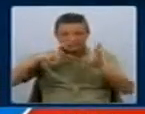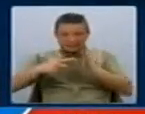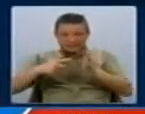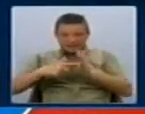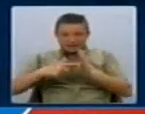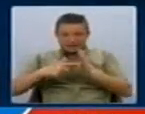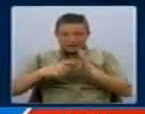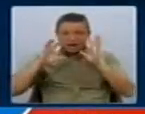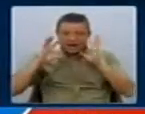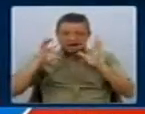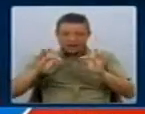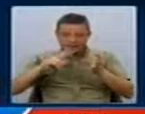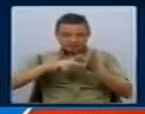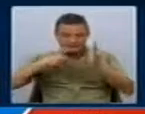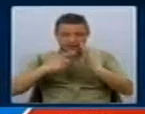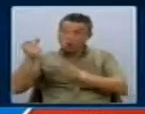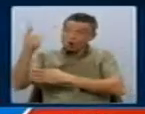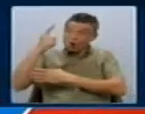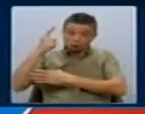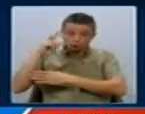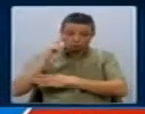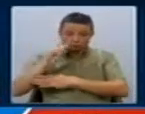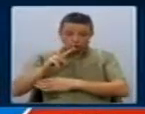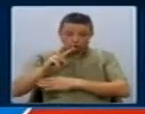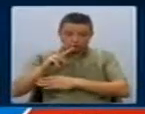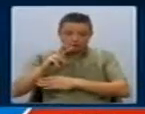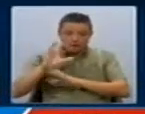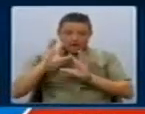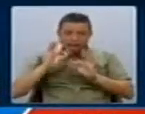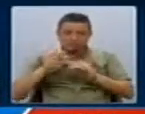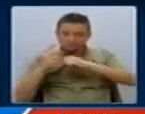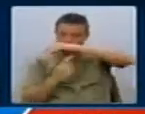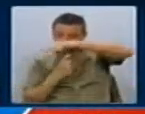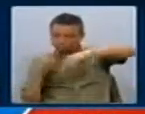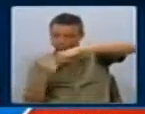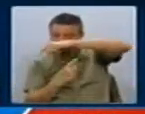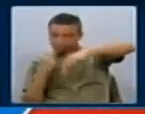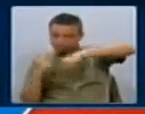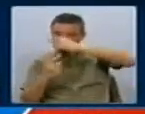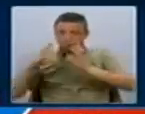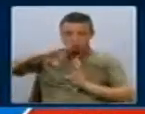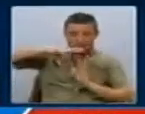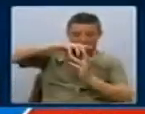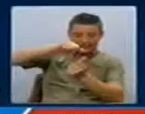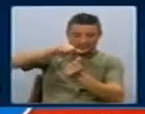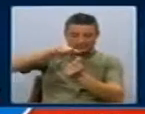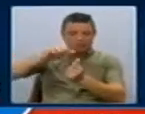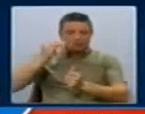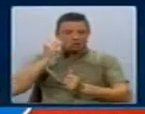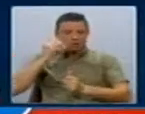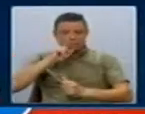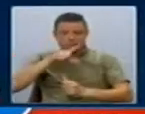o espectro, utilizando a luz que nós conseguimos registar da rotação deste planeta. Como podes